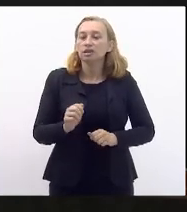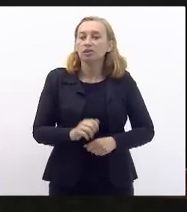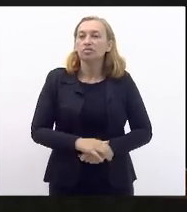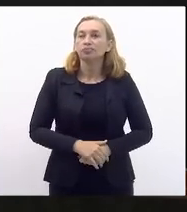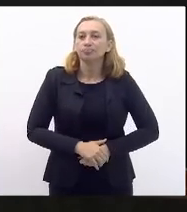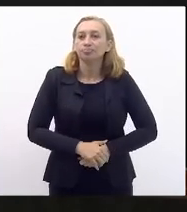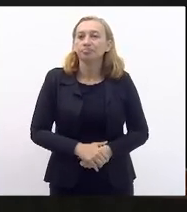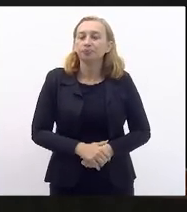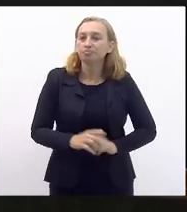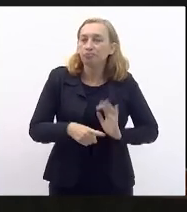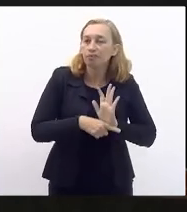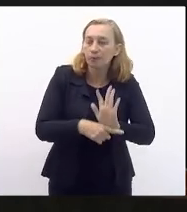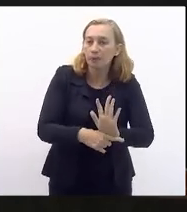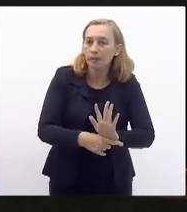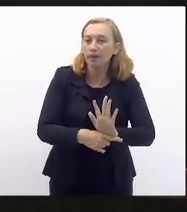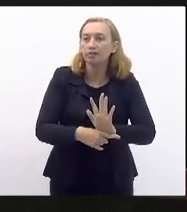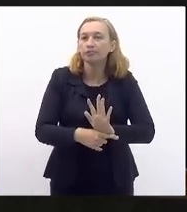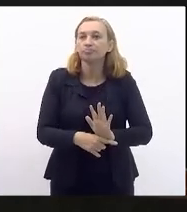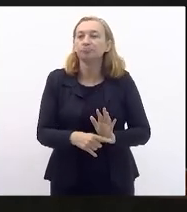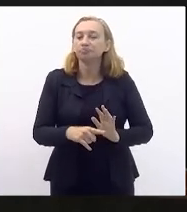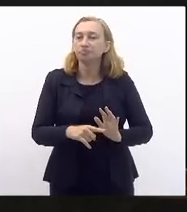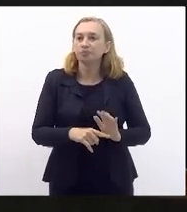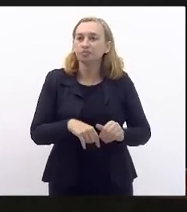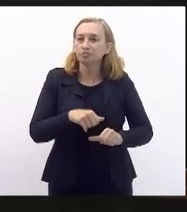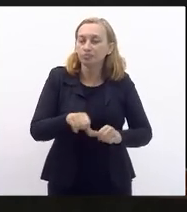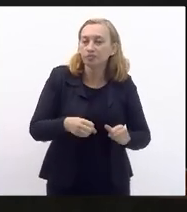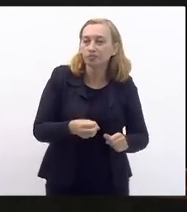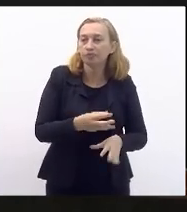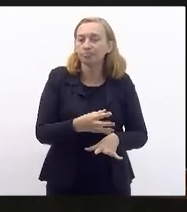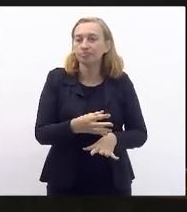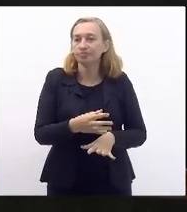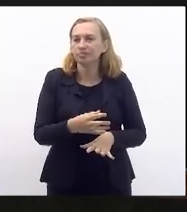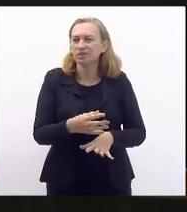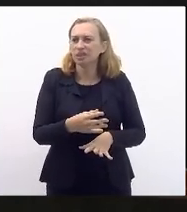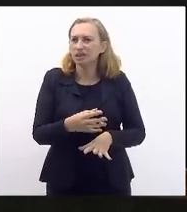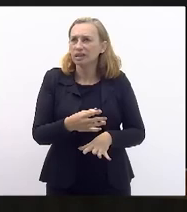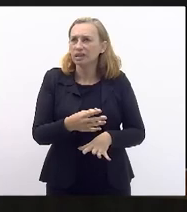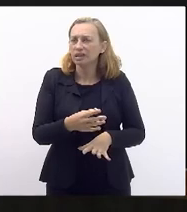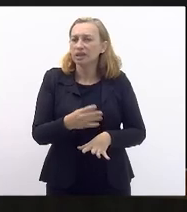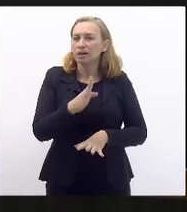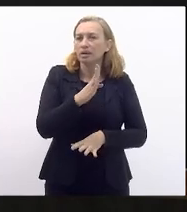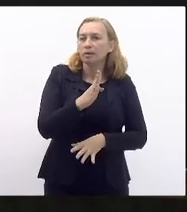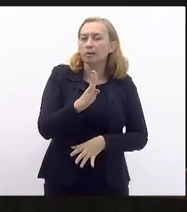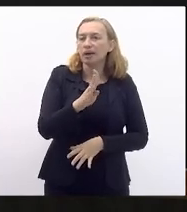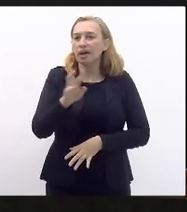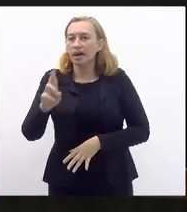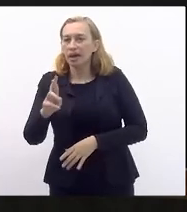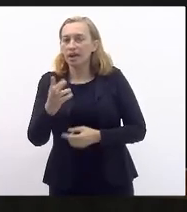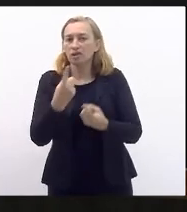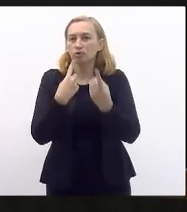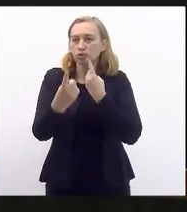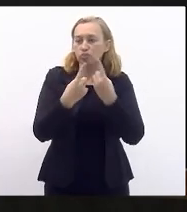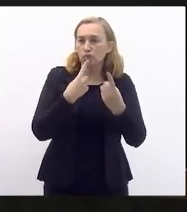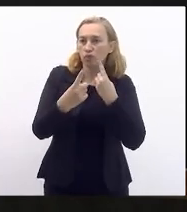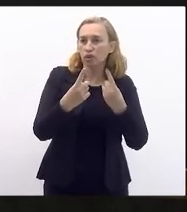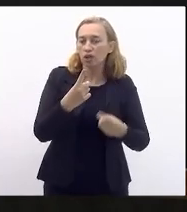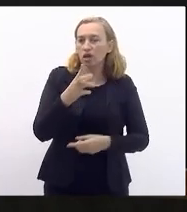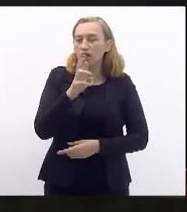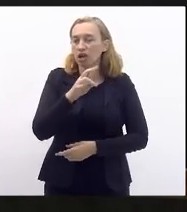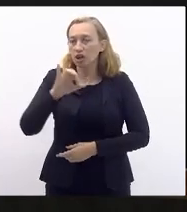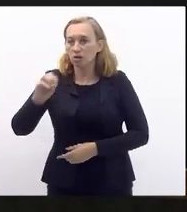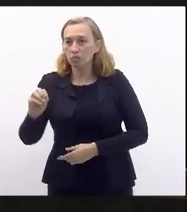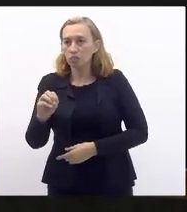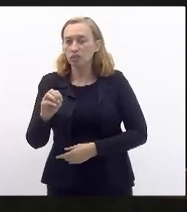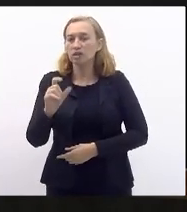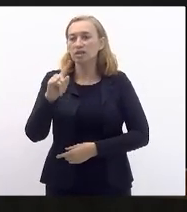que contribuíram para o restabelecimento da trafegabilidade da br-101 rodovia rio-santos